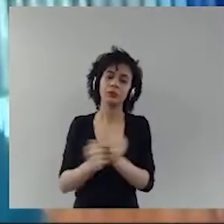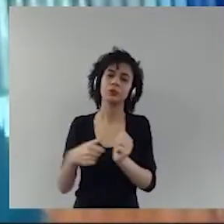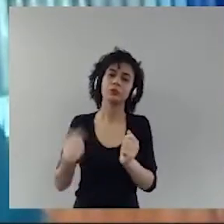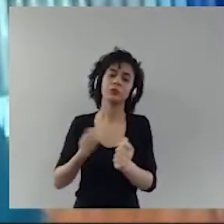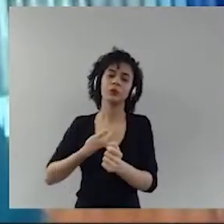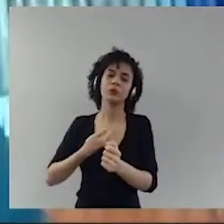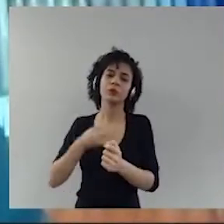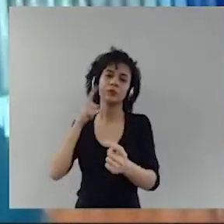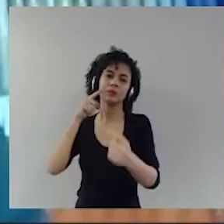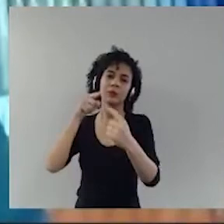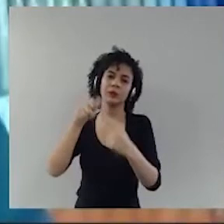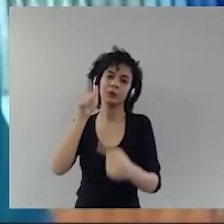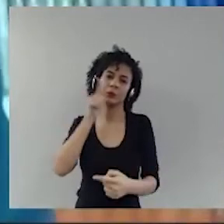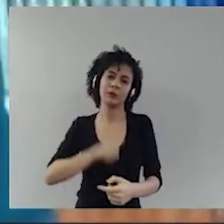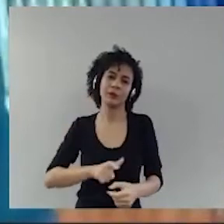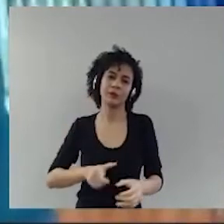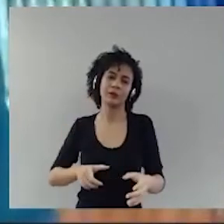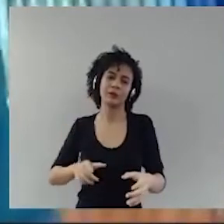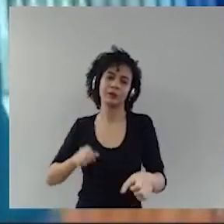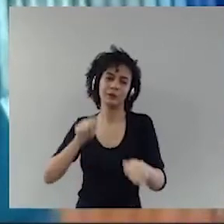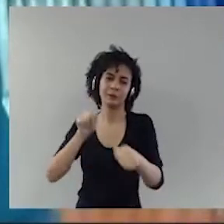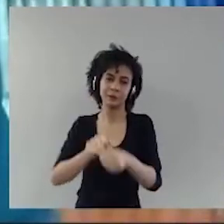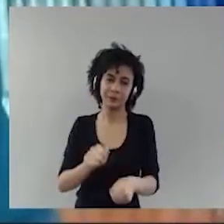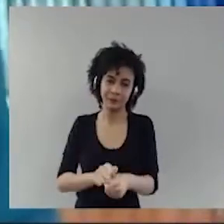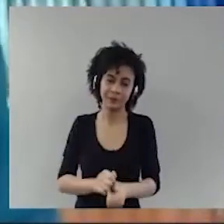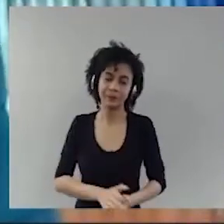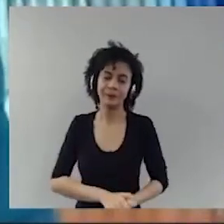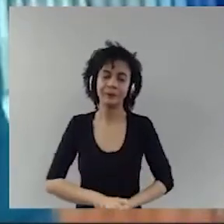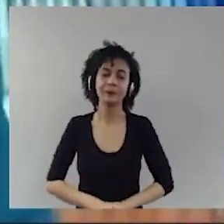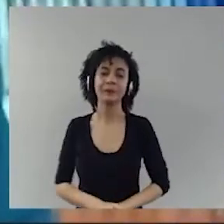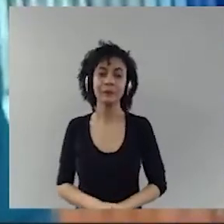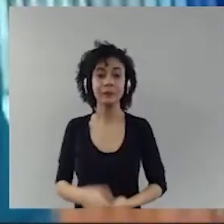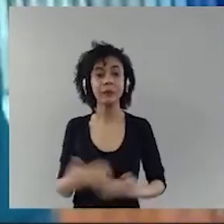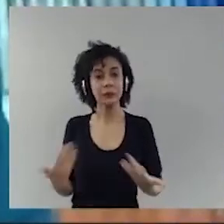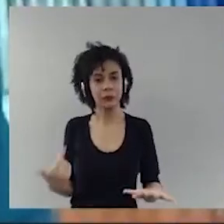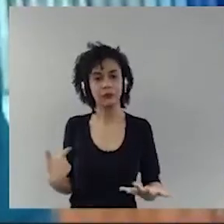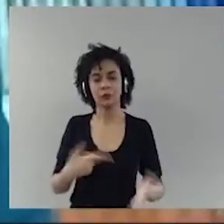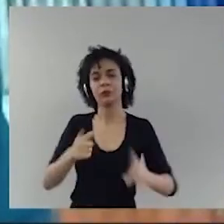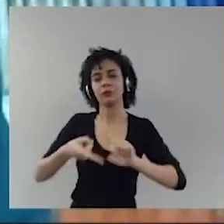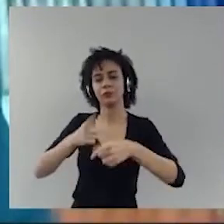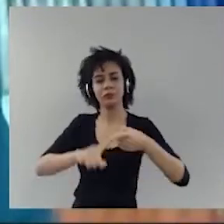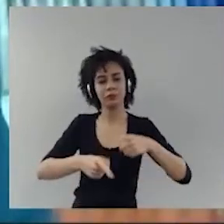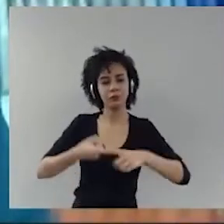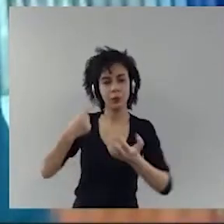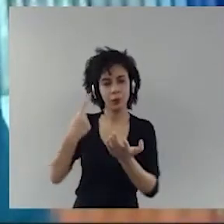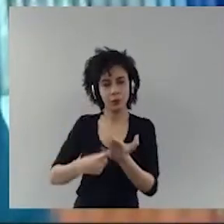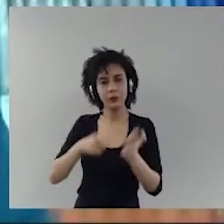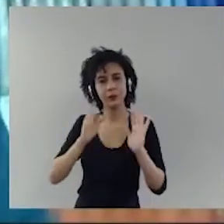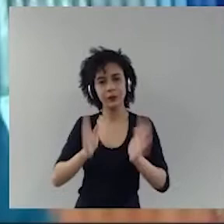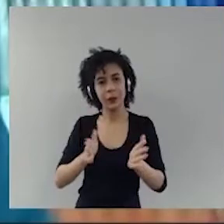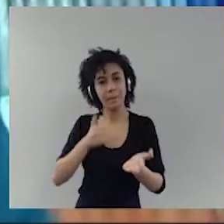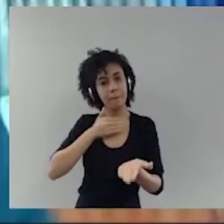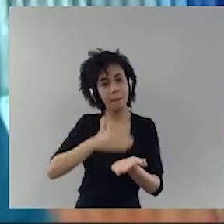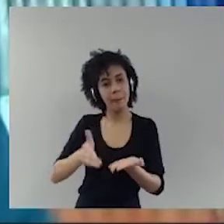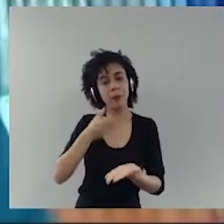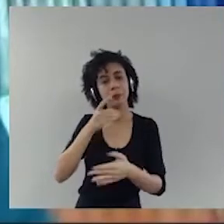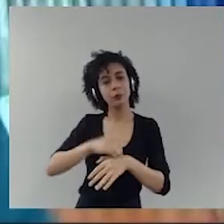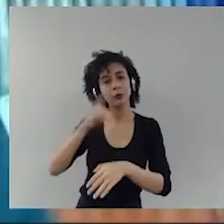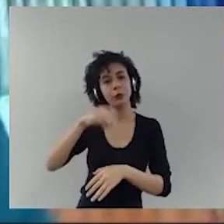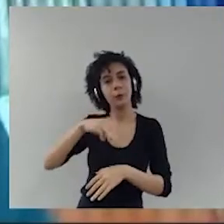nosso propósito alcançar dentro do que nós combinamos iniciaremos com dr marçal